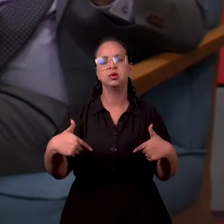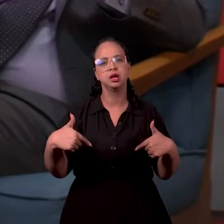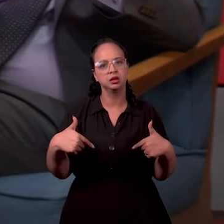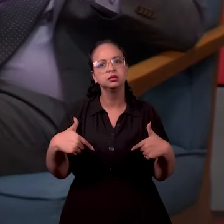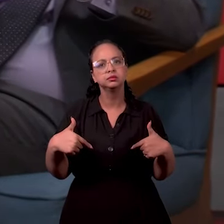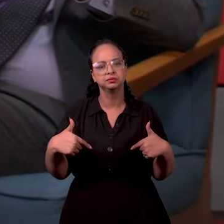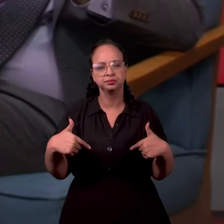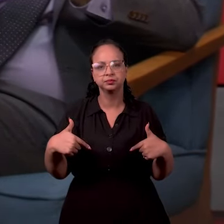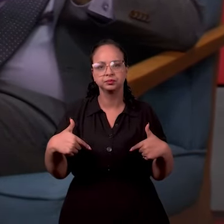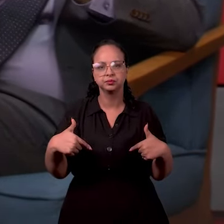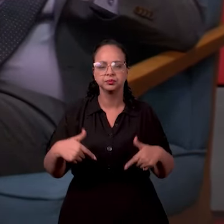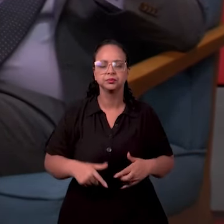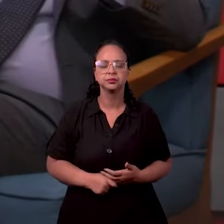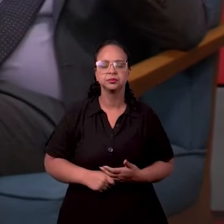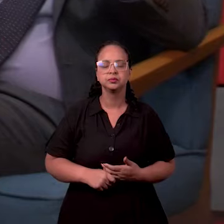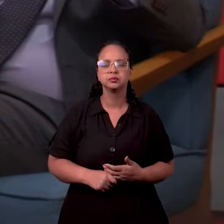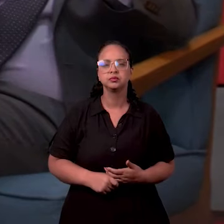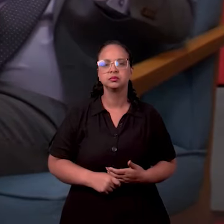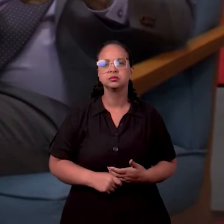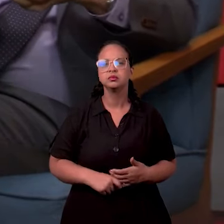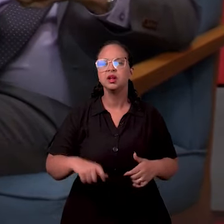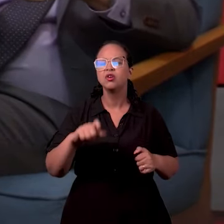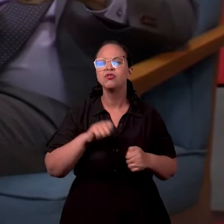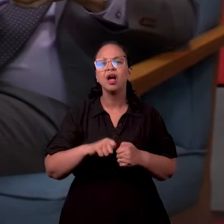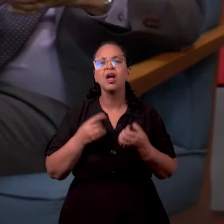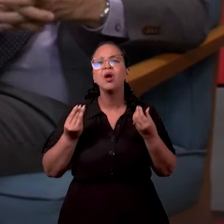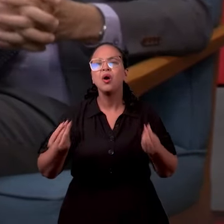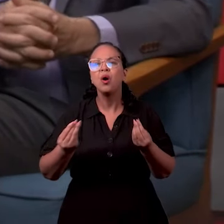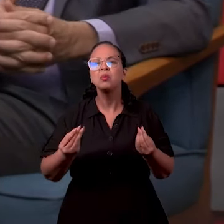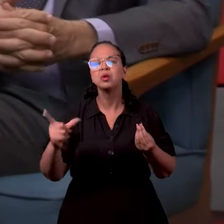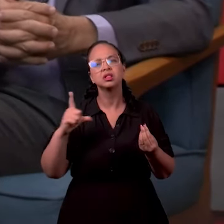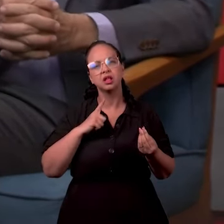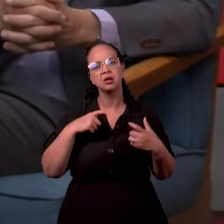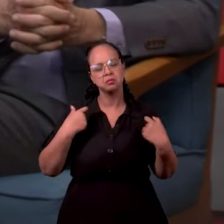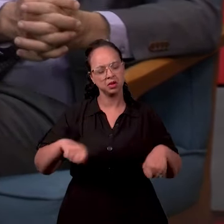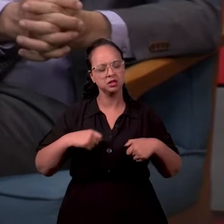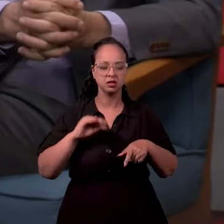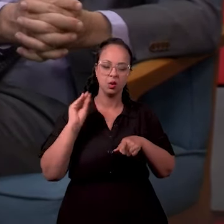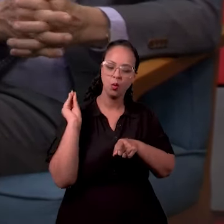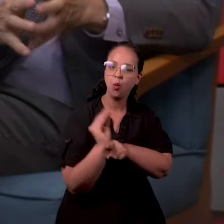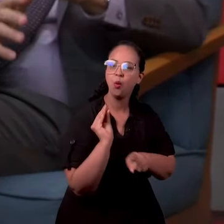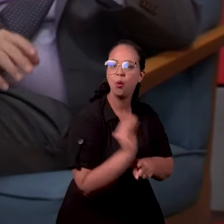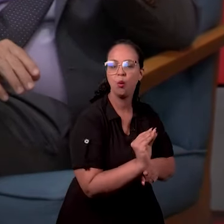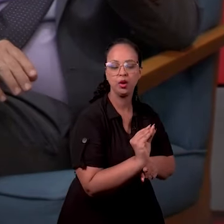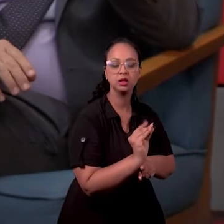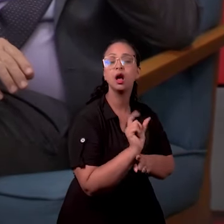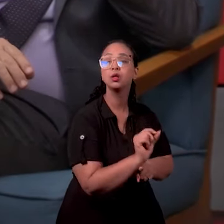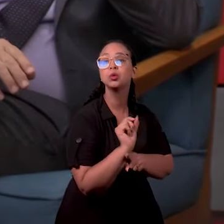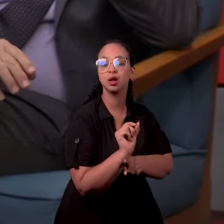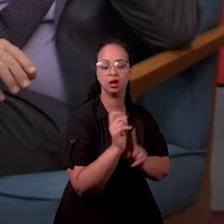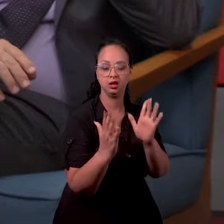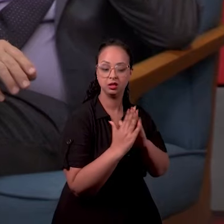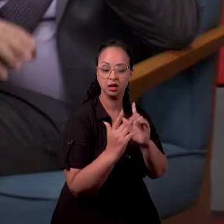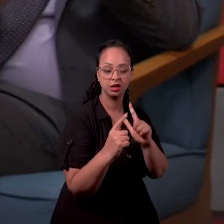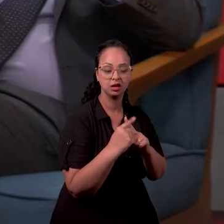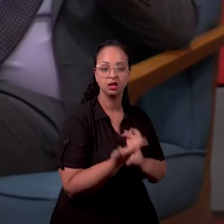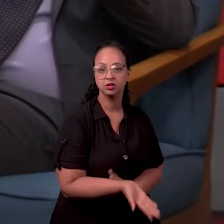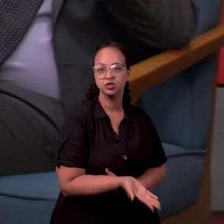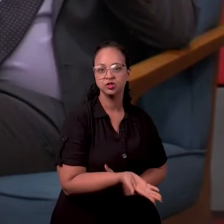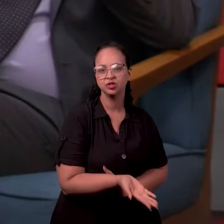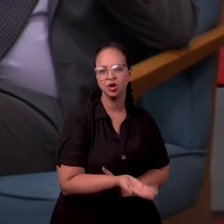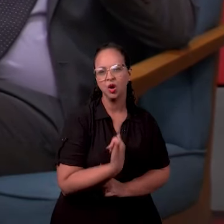nós, na nossa vida, fazendo tudo aquilo que é o benefício para o corpo.